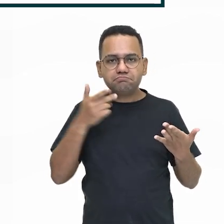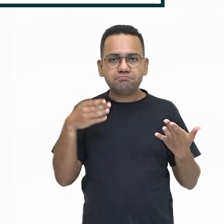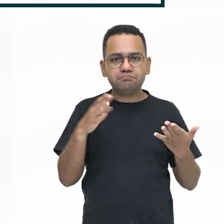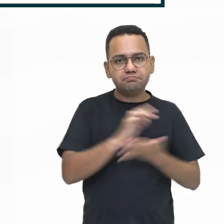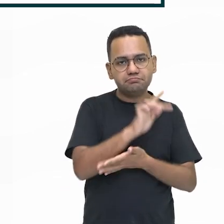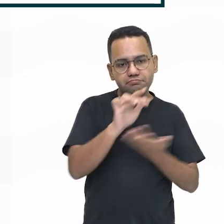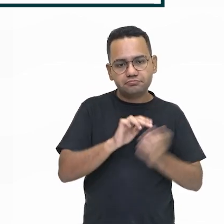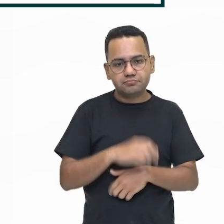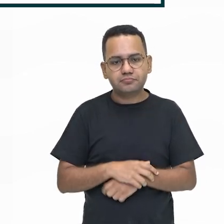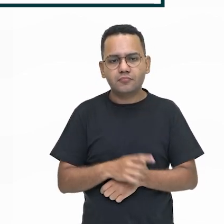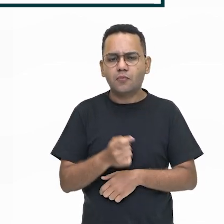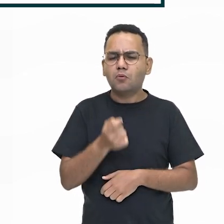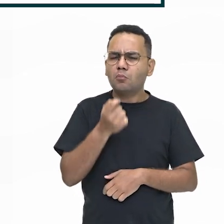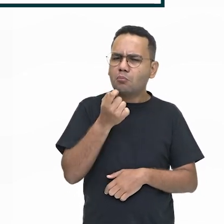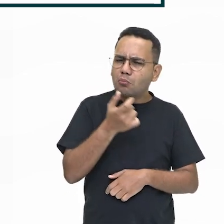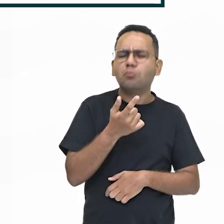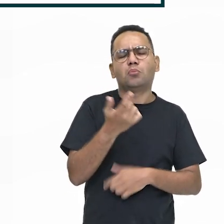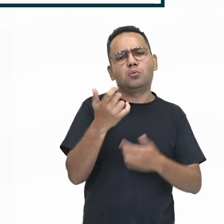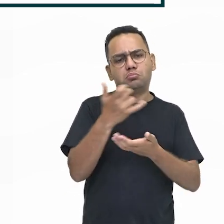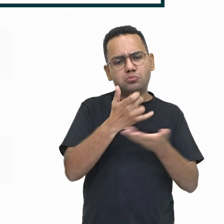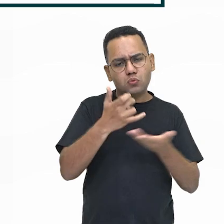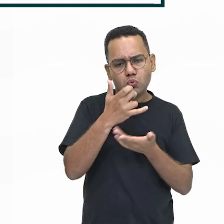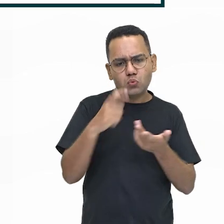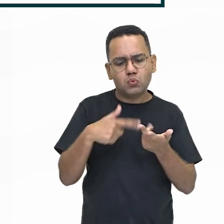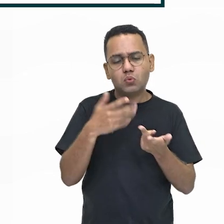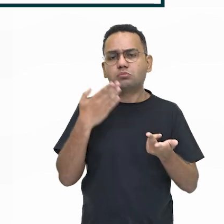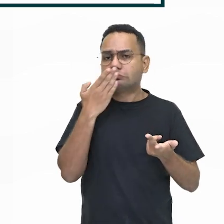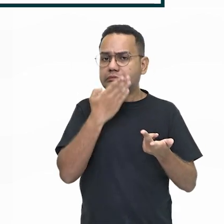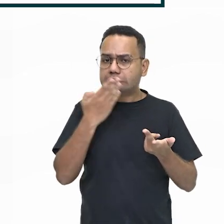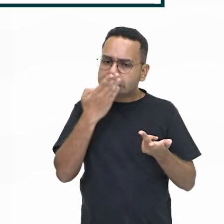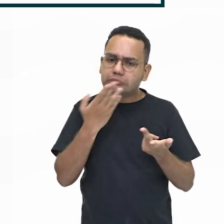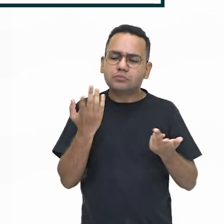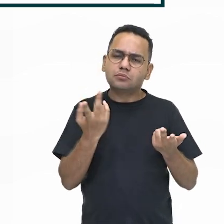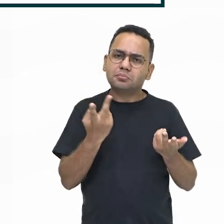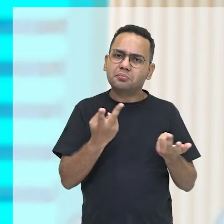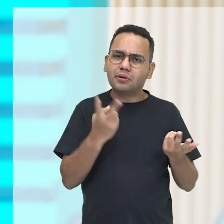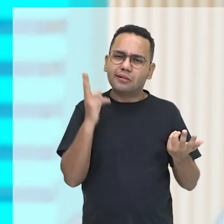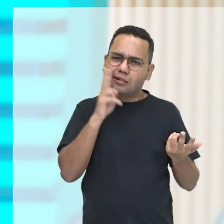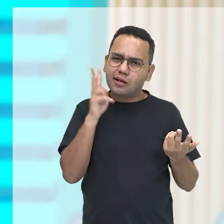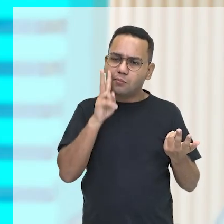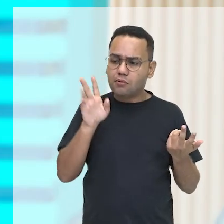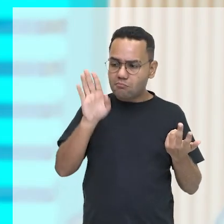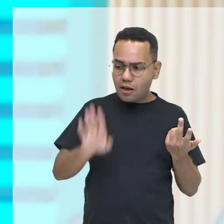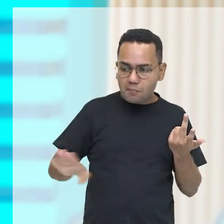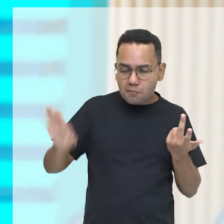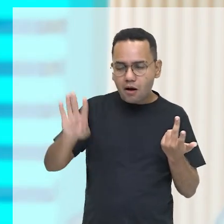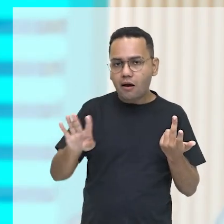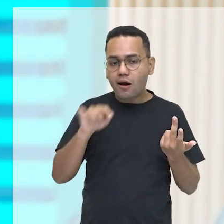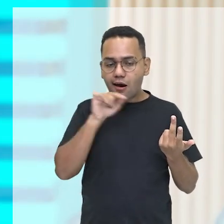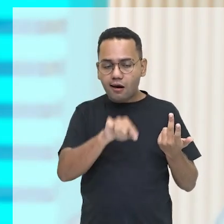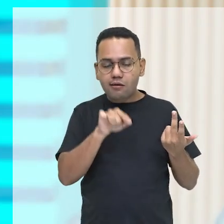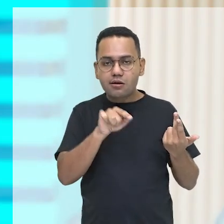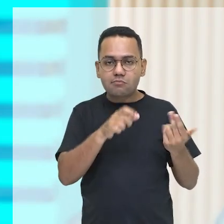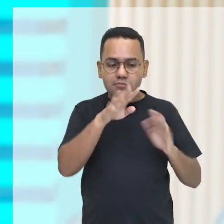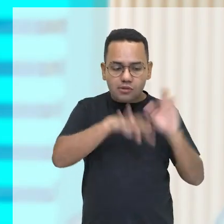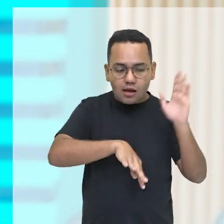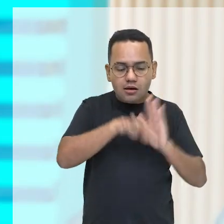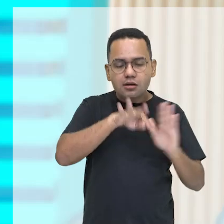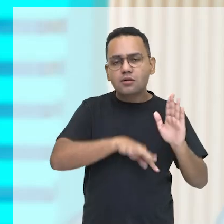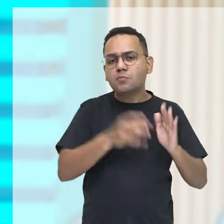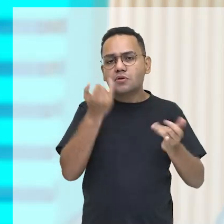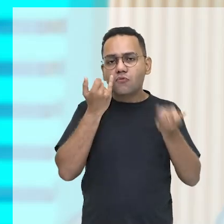de gorduras, óleos e doces. Esse é o topo da pirâmide, aquilo que você deve evitar, principalmente os